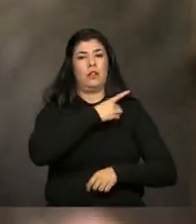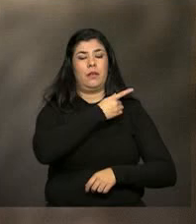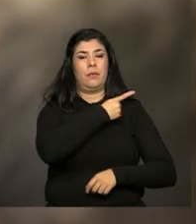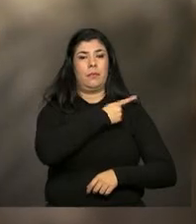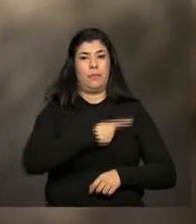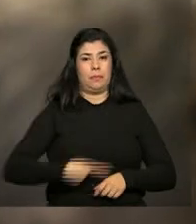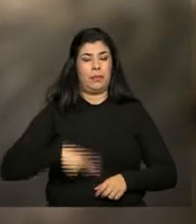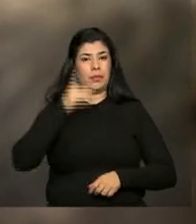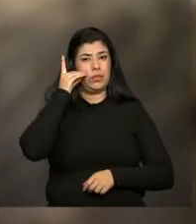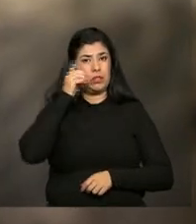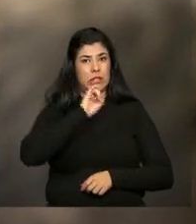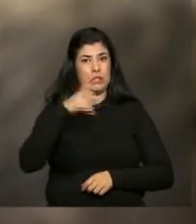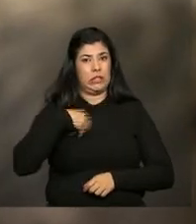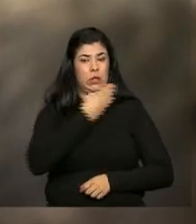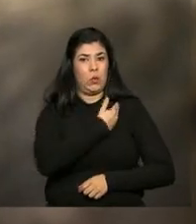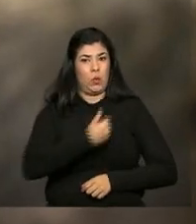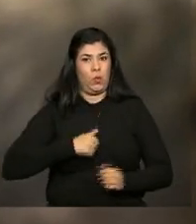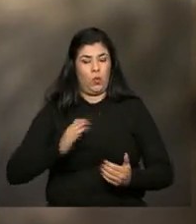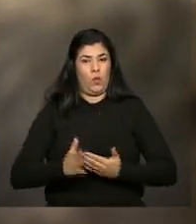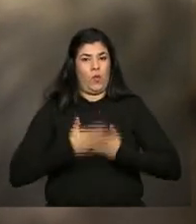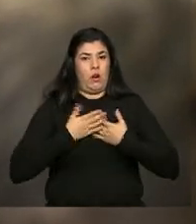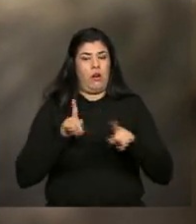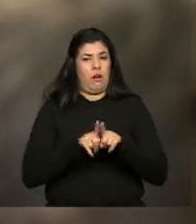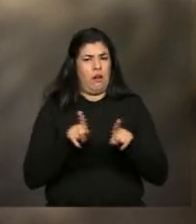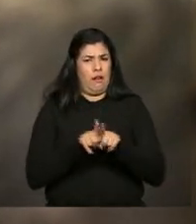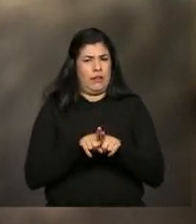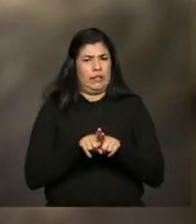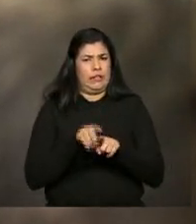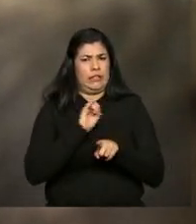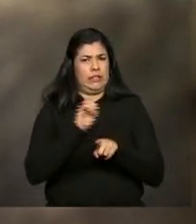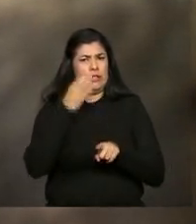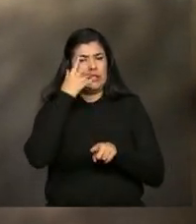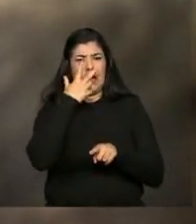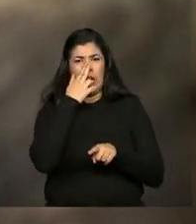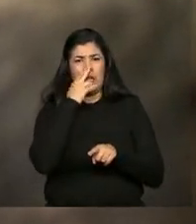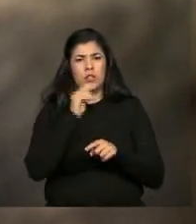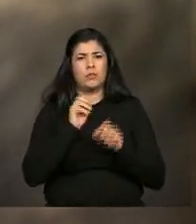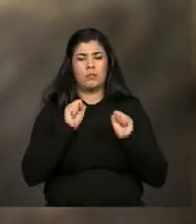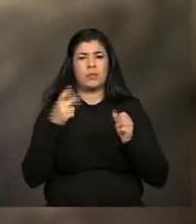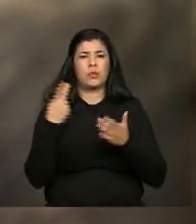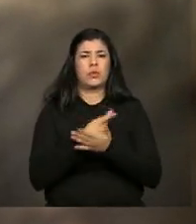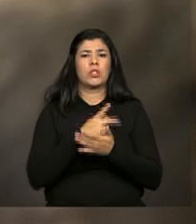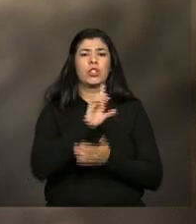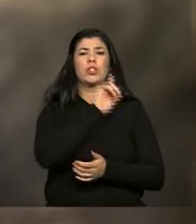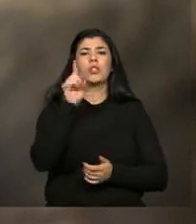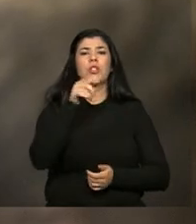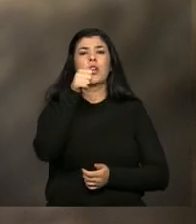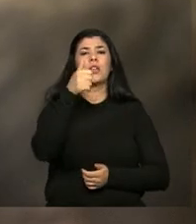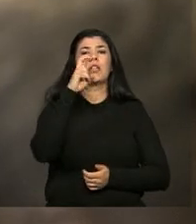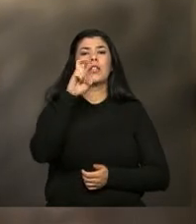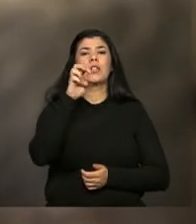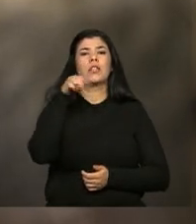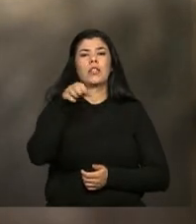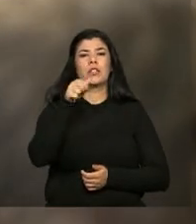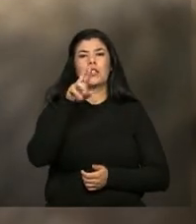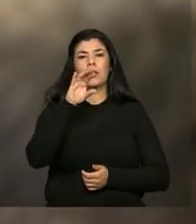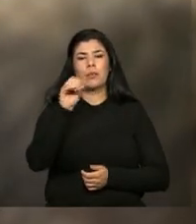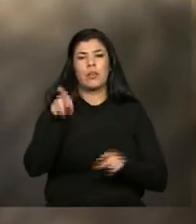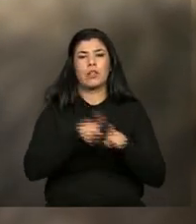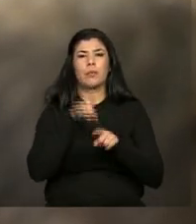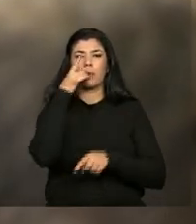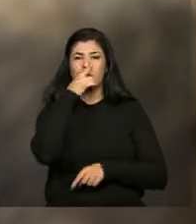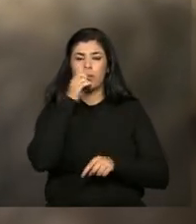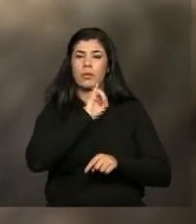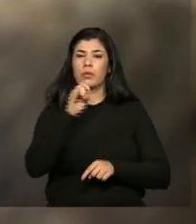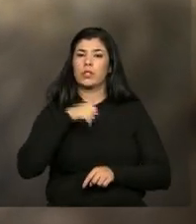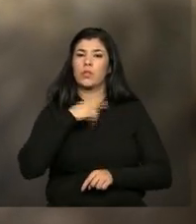surpreendeu o governo se o governo acha que você pode ser um prenúncio do que vem dia quinze de Março no domingo e também se